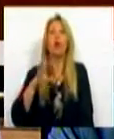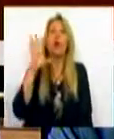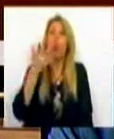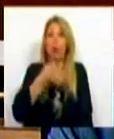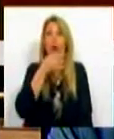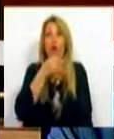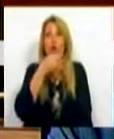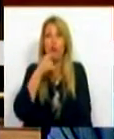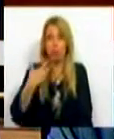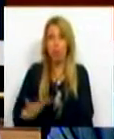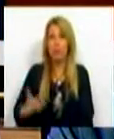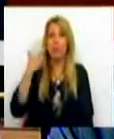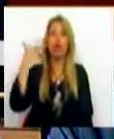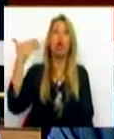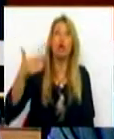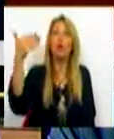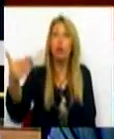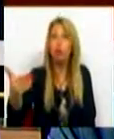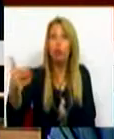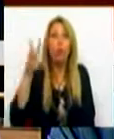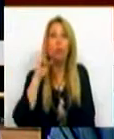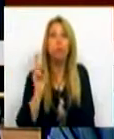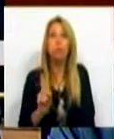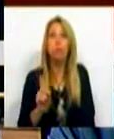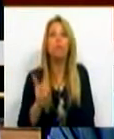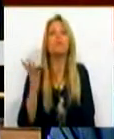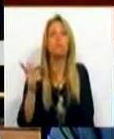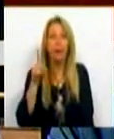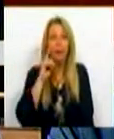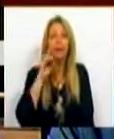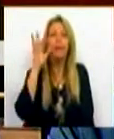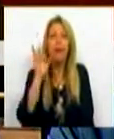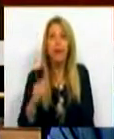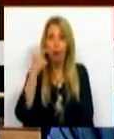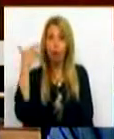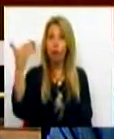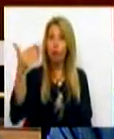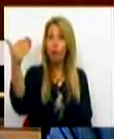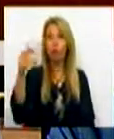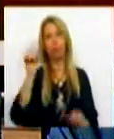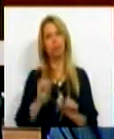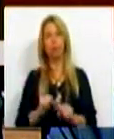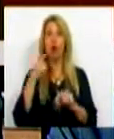e sobre o futuro. E garanto-lhe, Sra. Deputada, que o futuro é o futuro deste Orçamento de Estado.